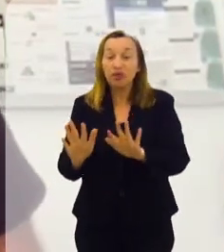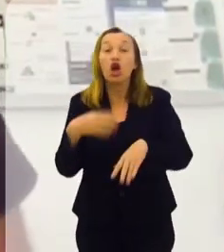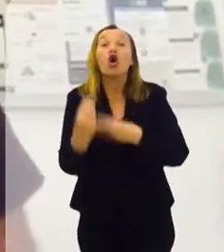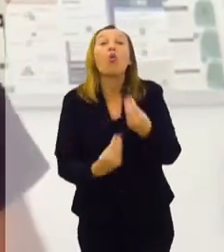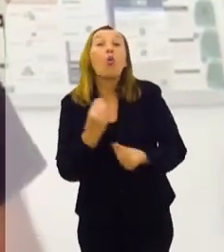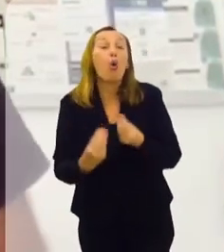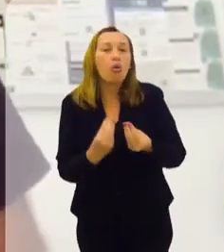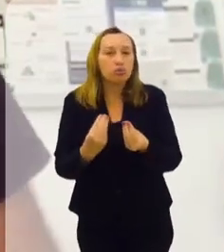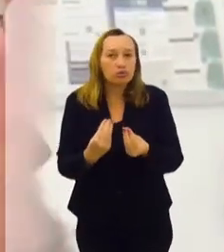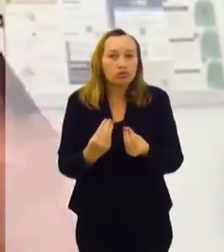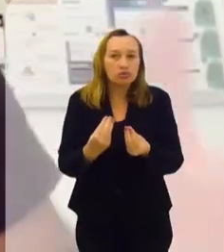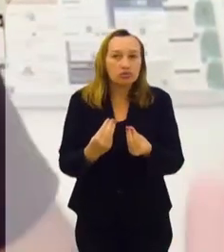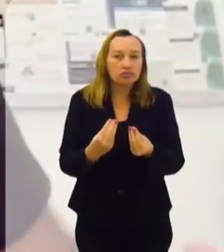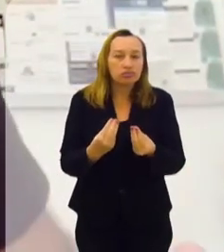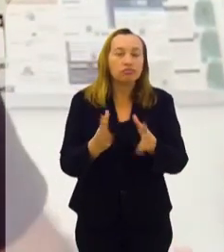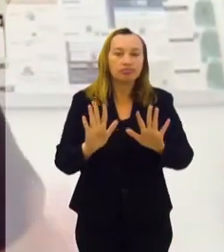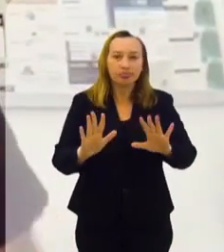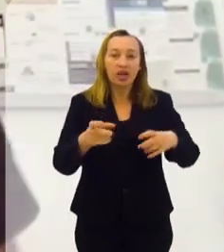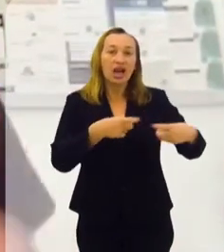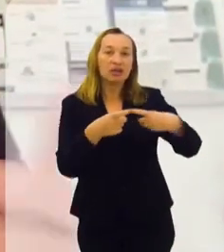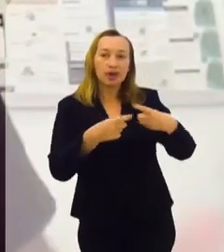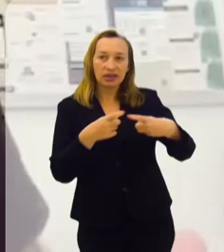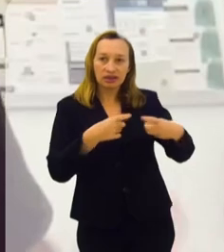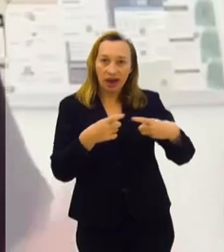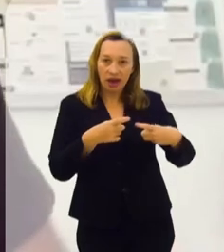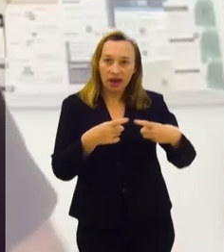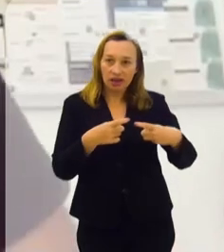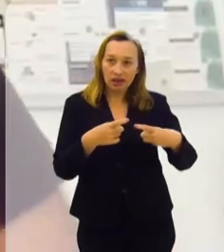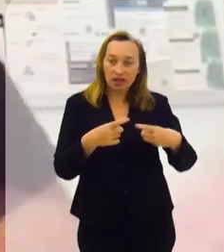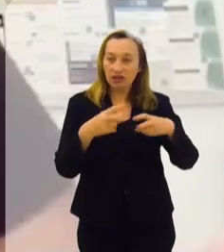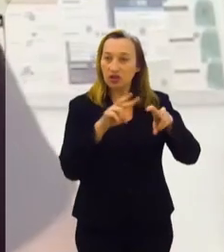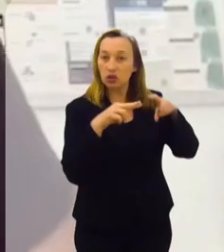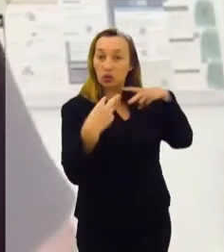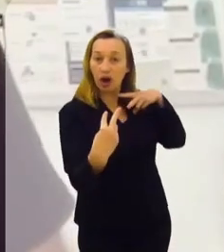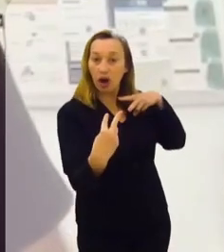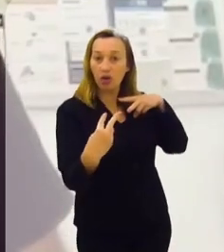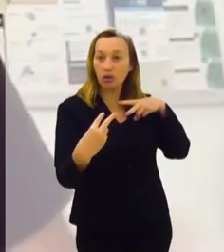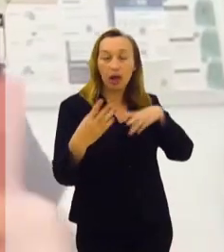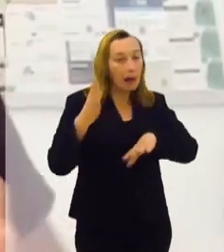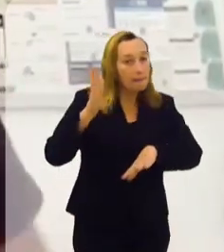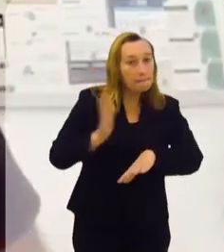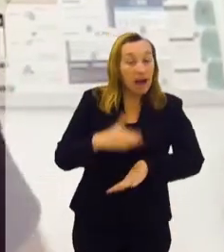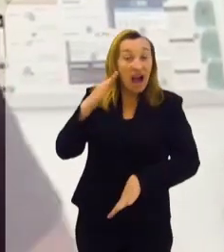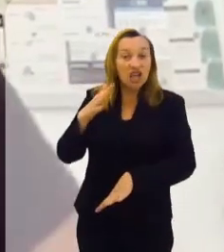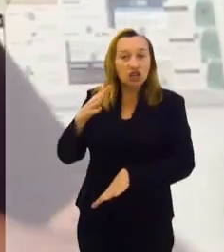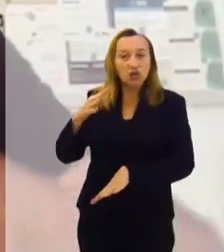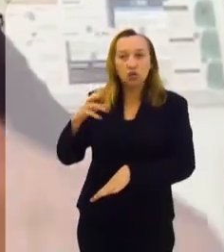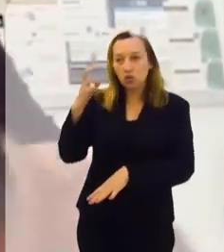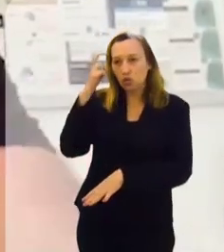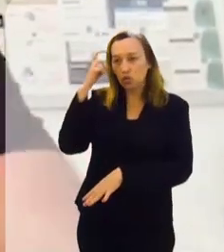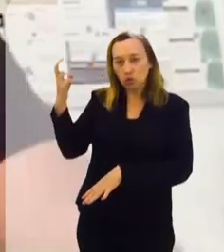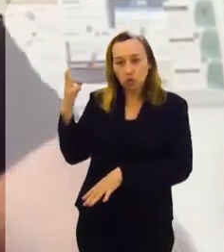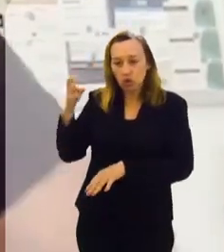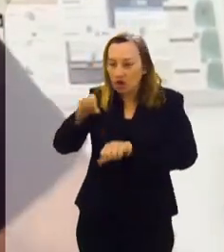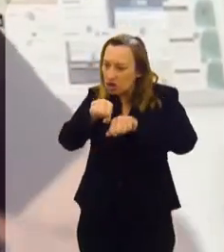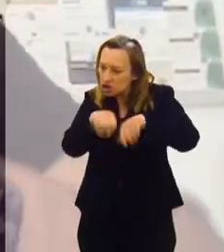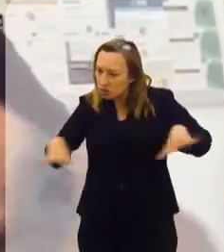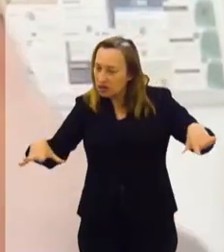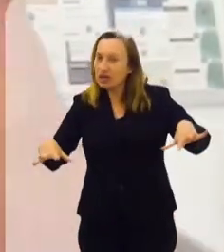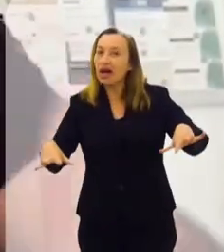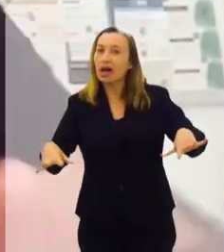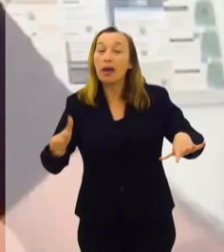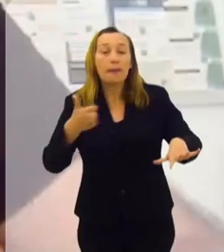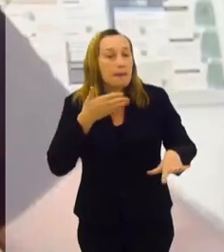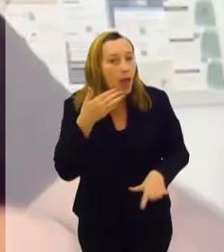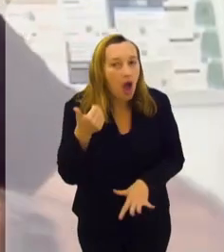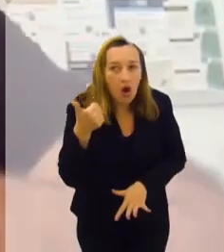né? E as batalhas virtuais, elas são travadas através de cultura. Quanto mais você consegue